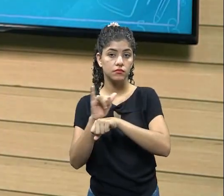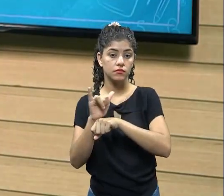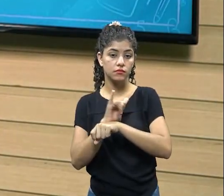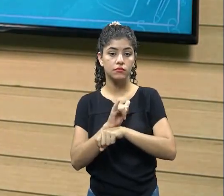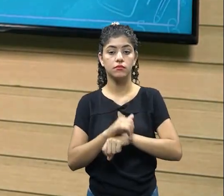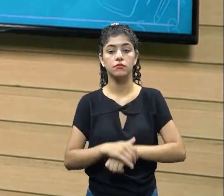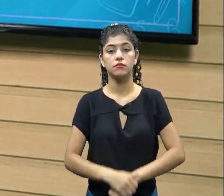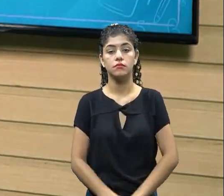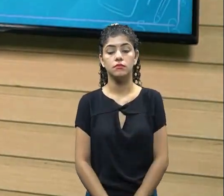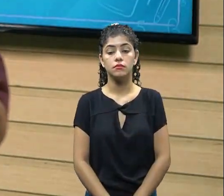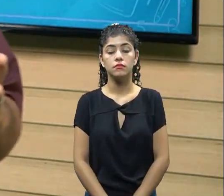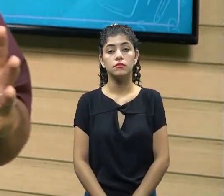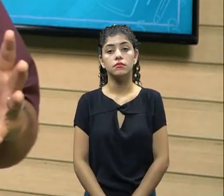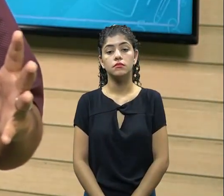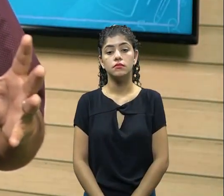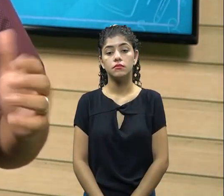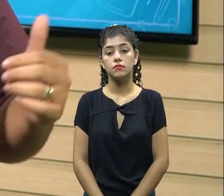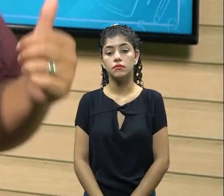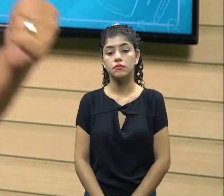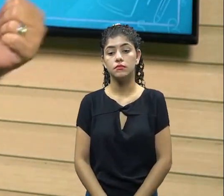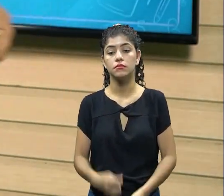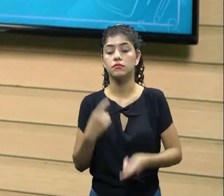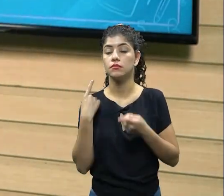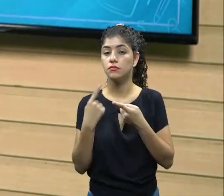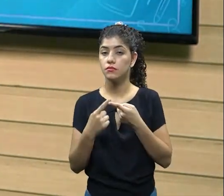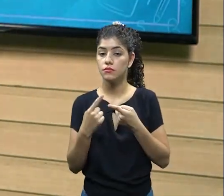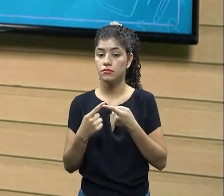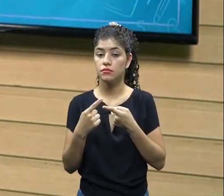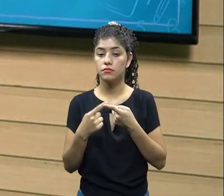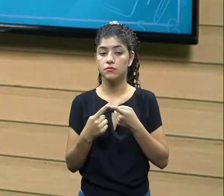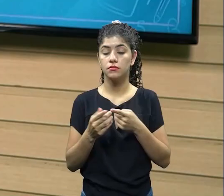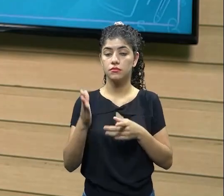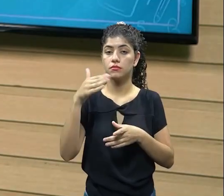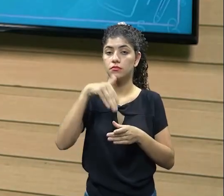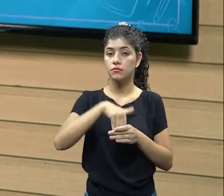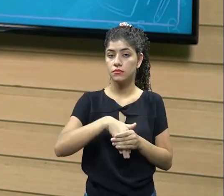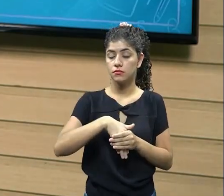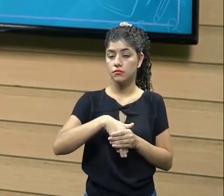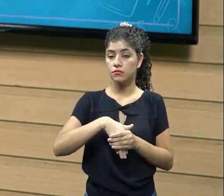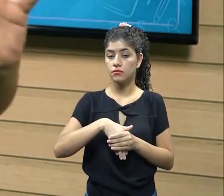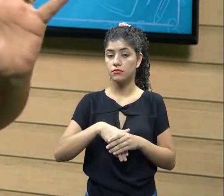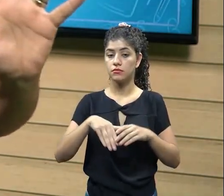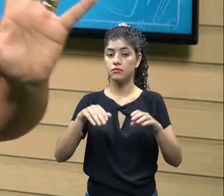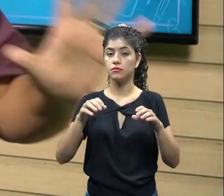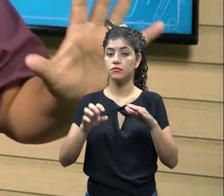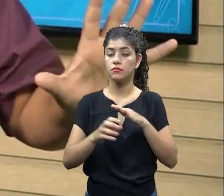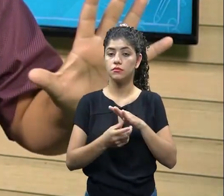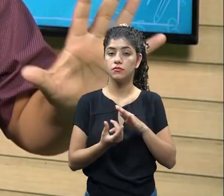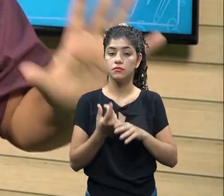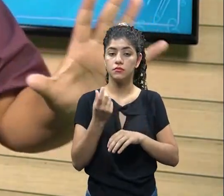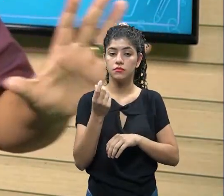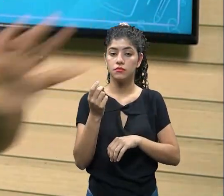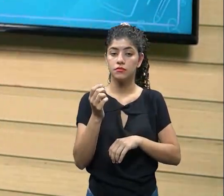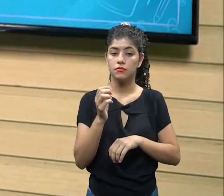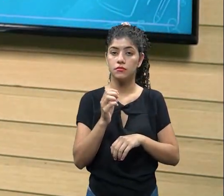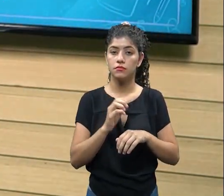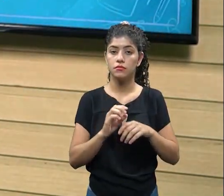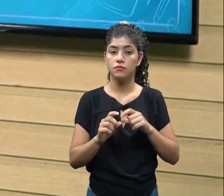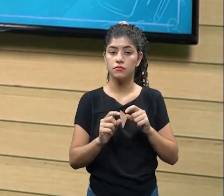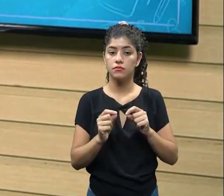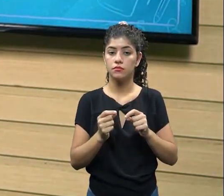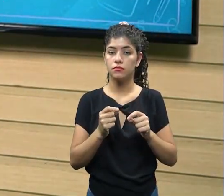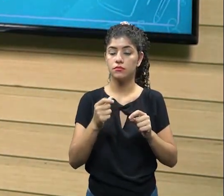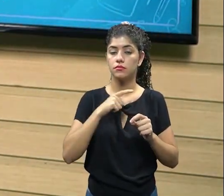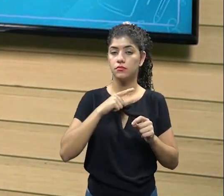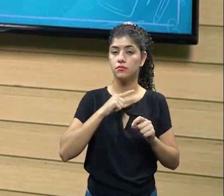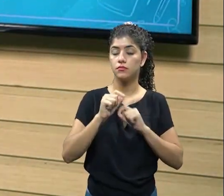bom? Porque dentro da questão empresarial, existe essas duas versões, o que eu